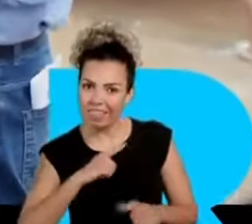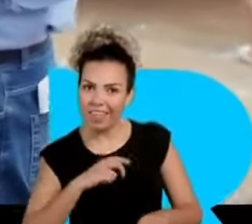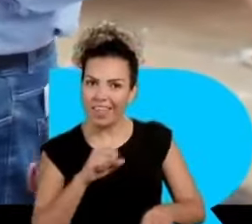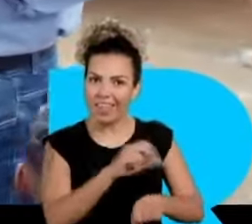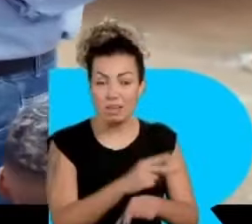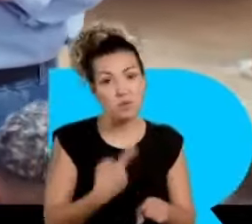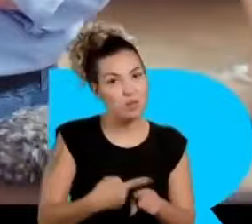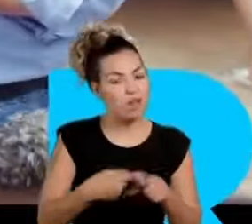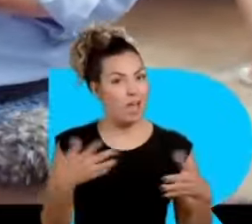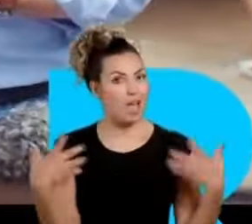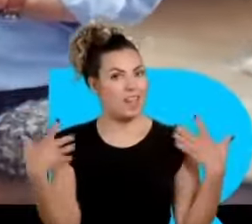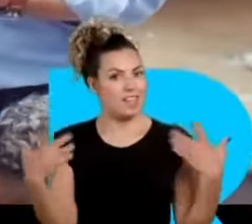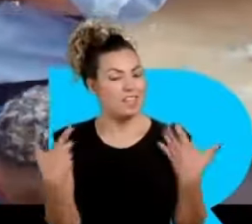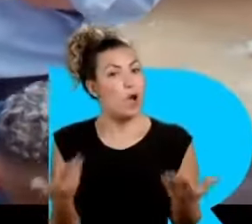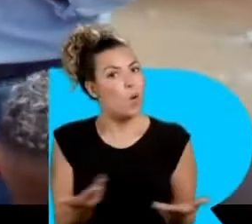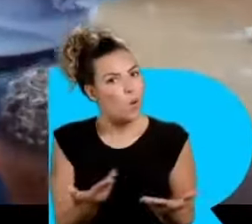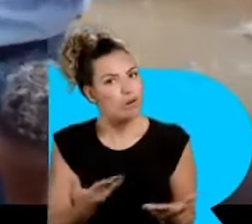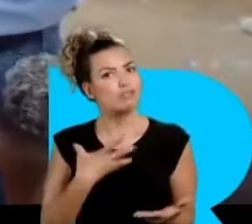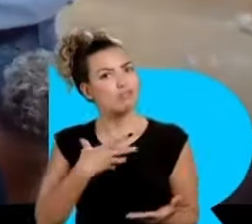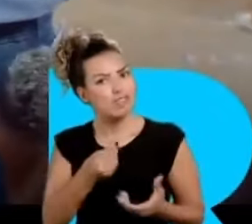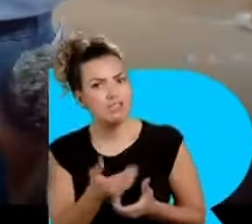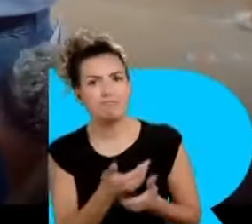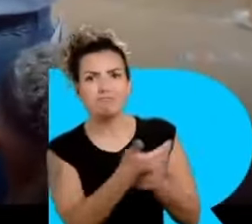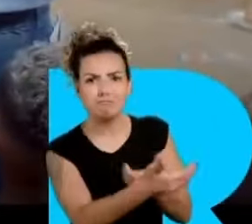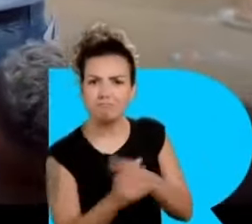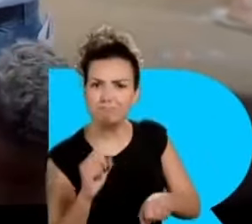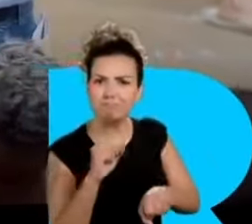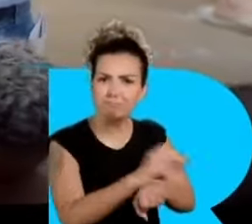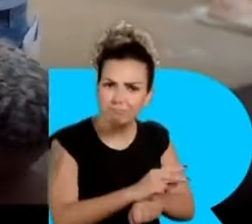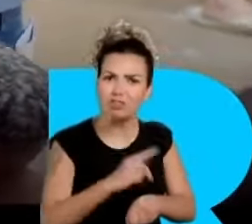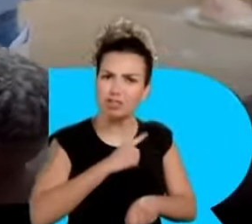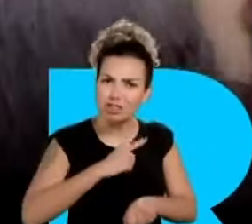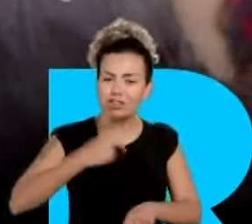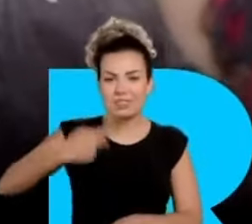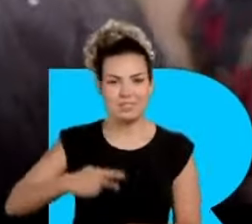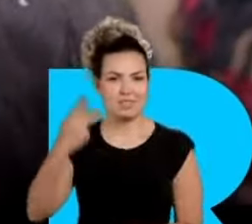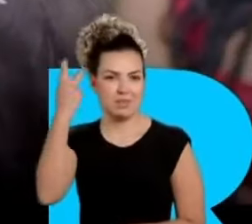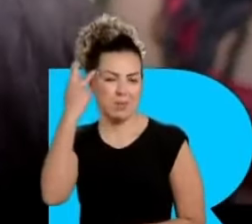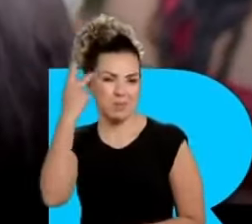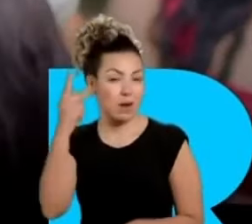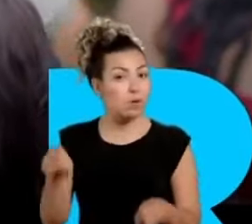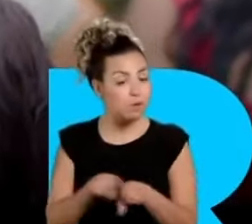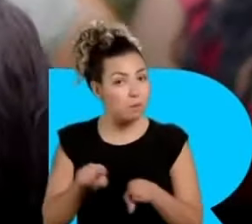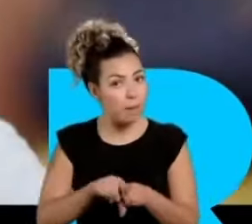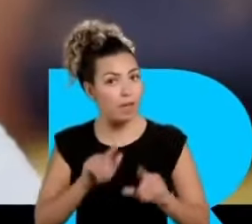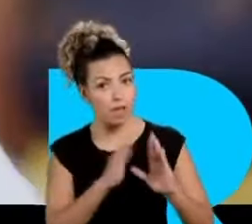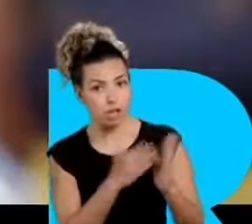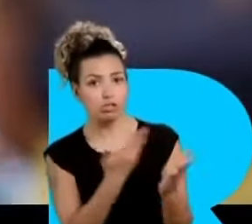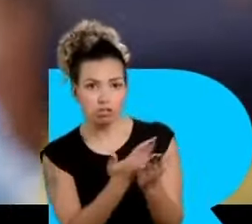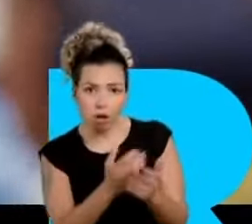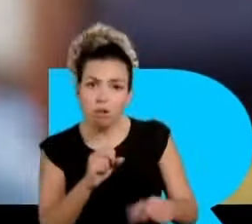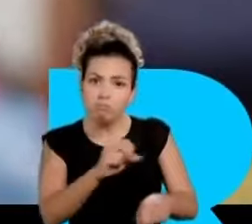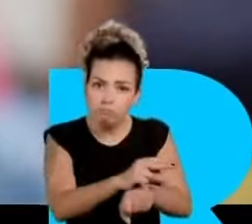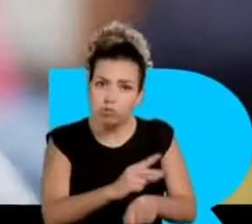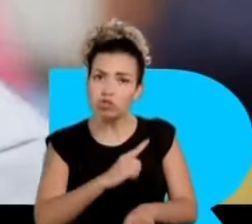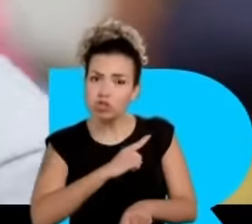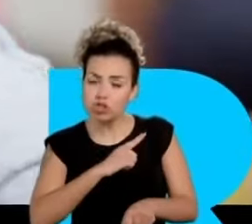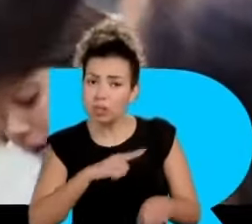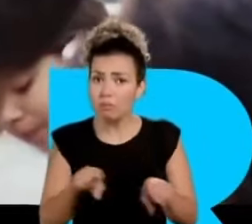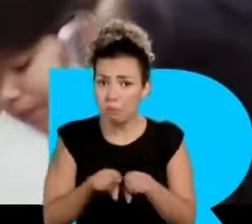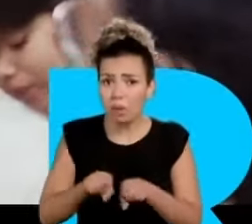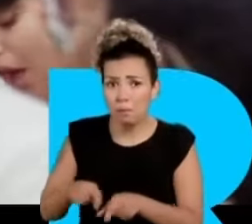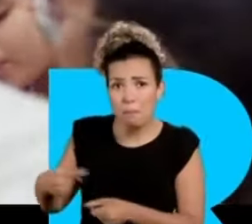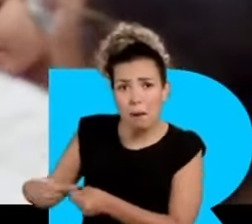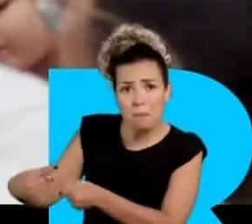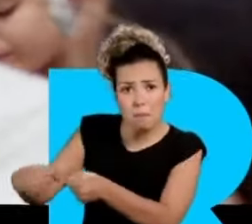nossas creches, hoje a gente tem uma alegria enorme, porque tem vaga de creche para todas as crianças da cidade de São Paulo. Além de ter vaga de creche, a